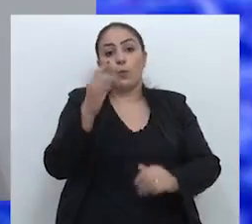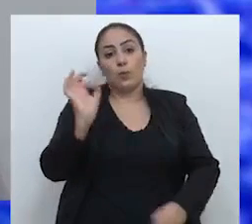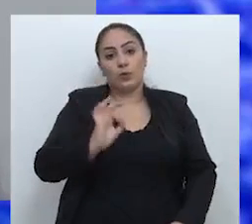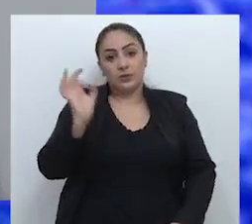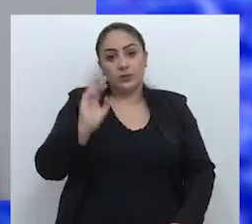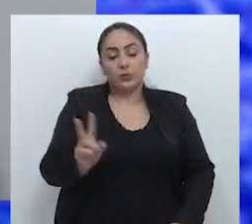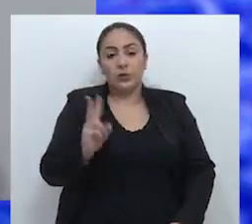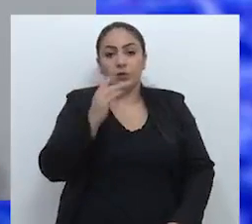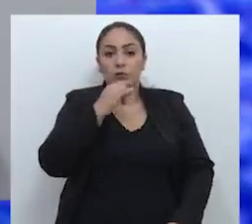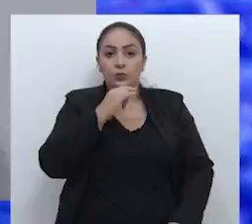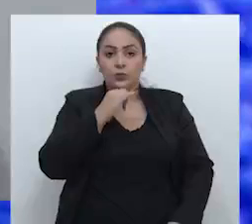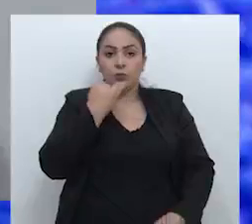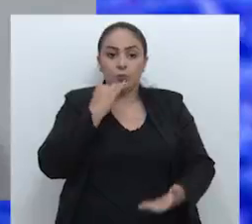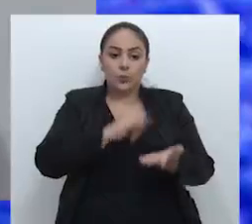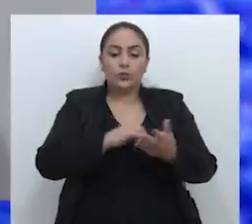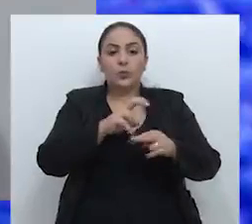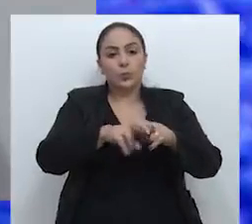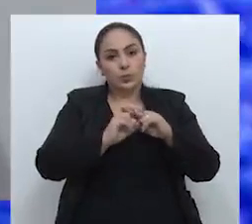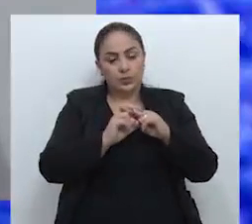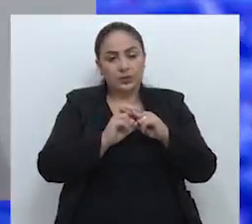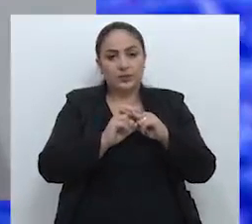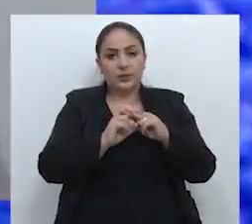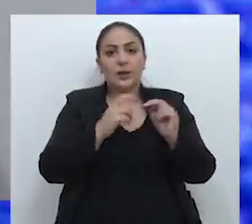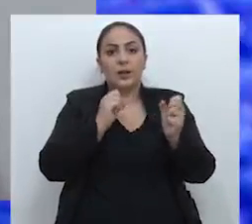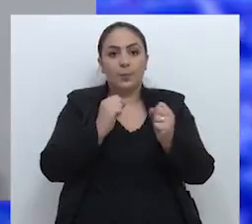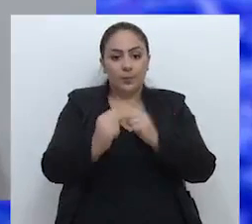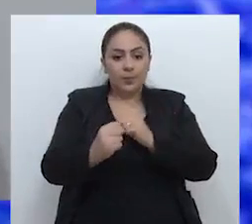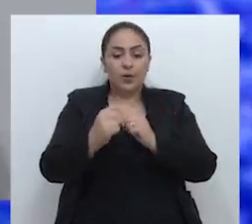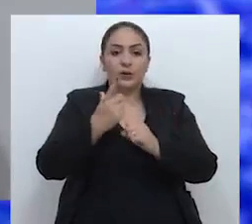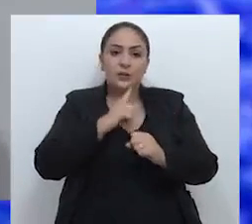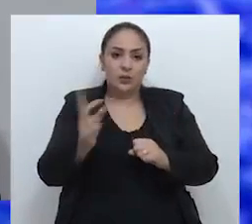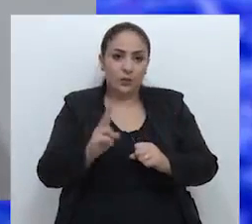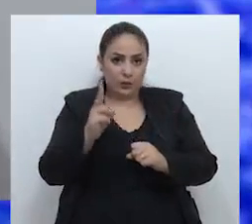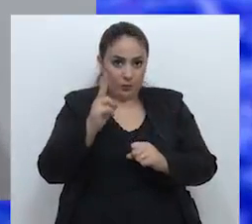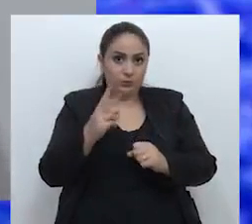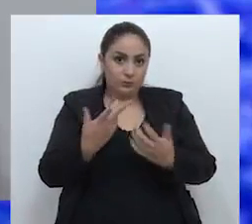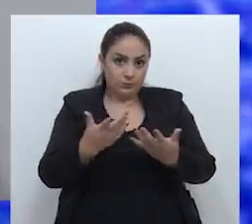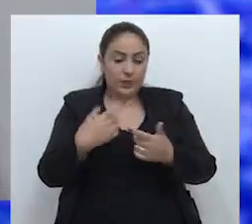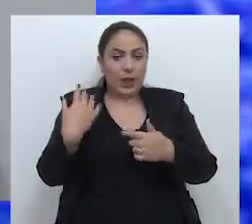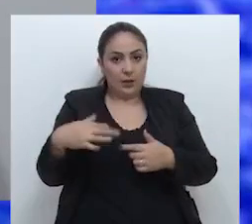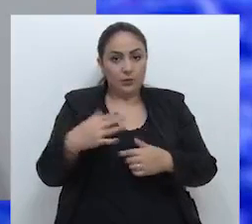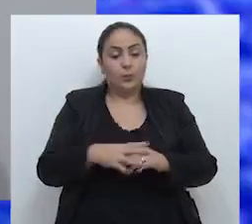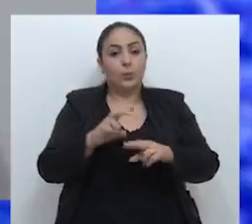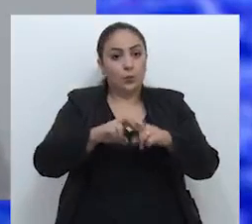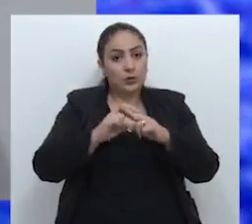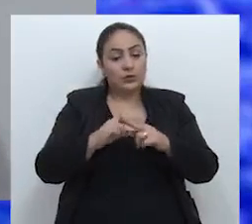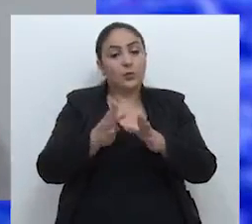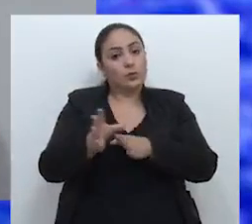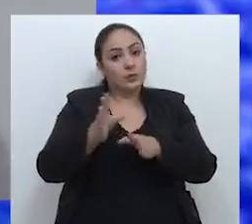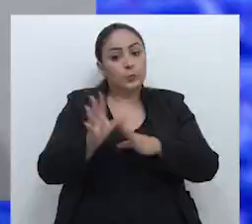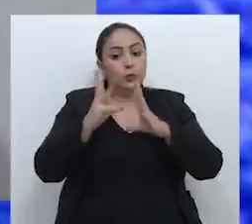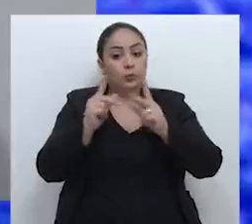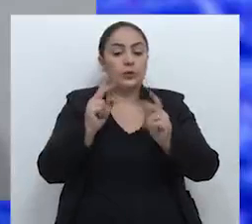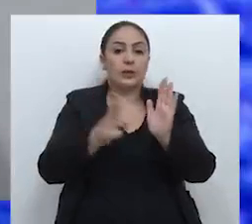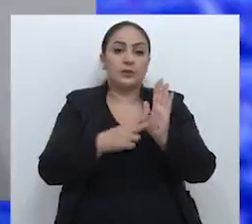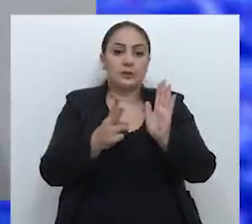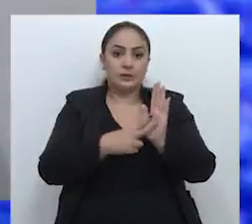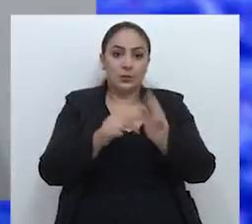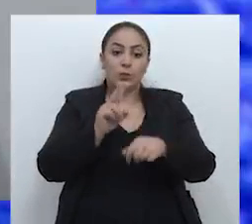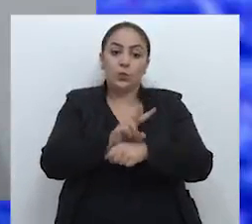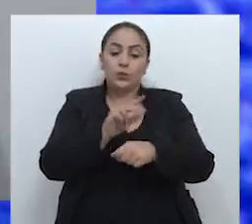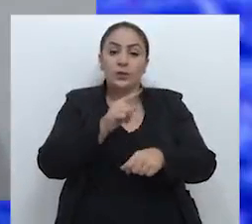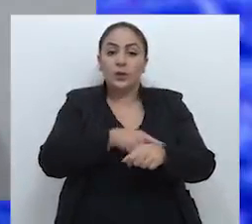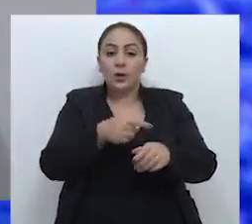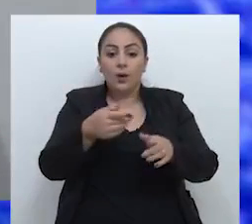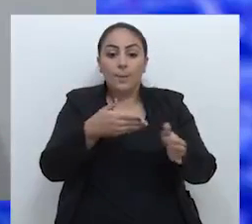imposto apurado na declaração. Portanto, ela pode ser um valor bem significativo. Então orientamos para que todos tenham cuidado,